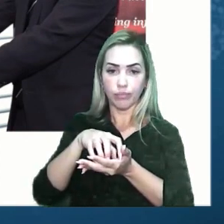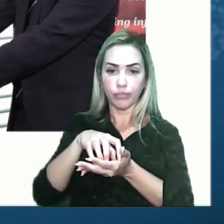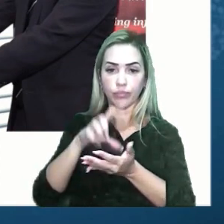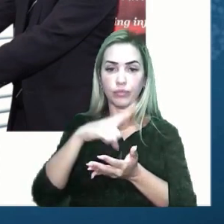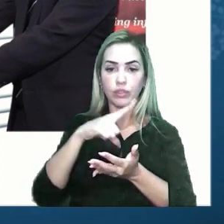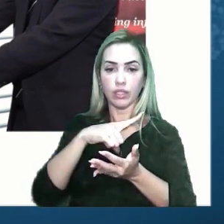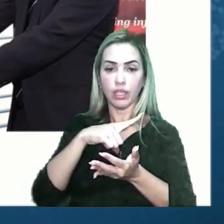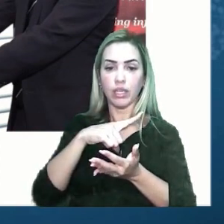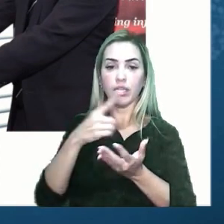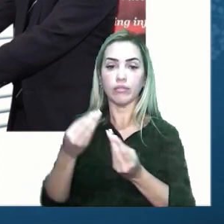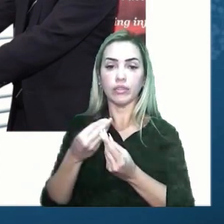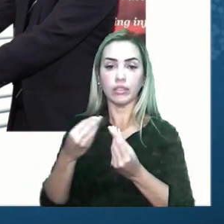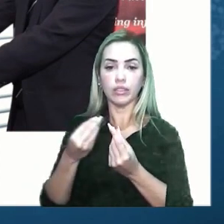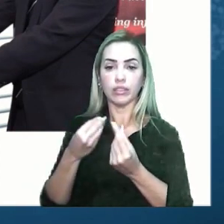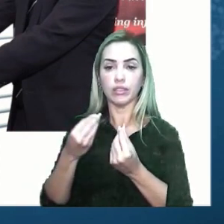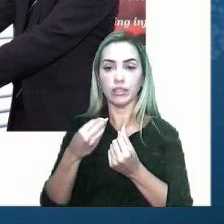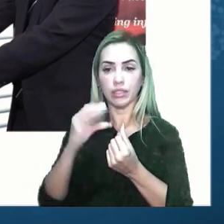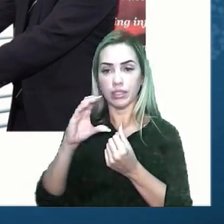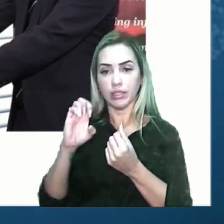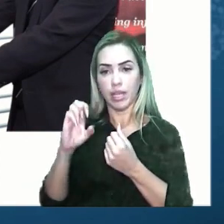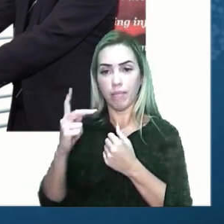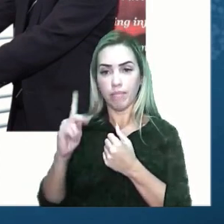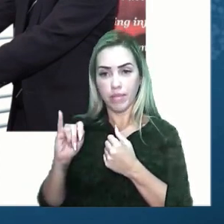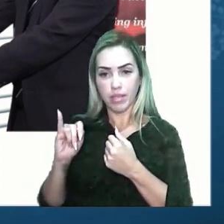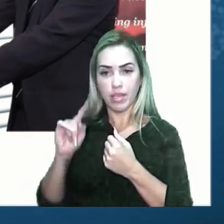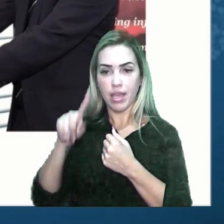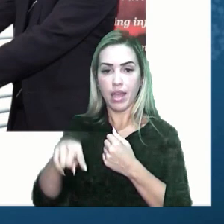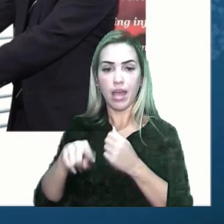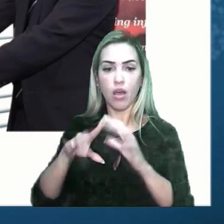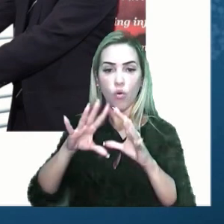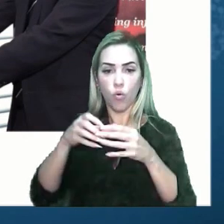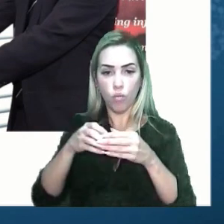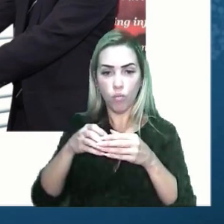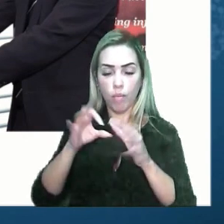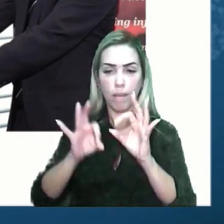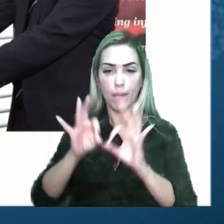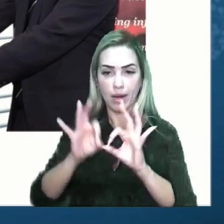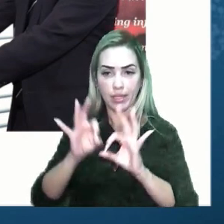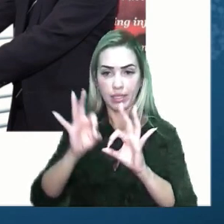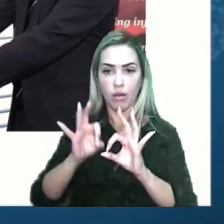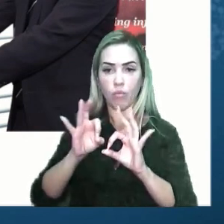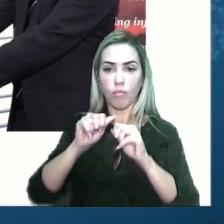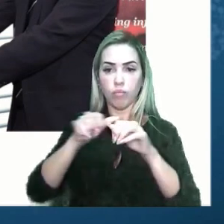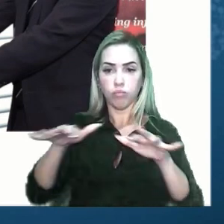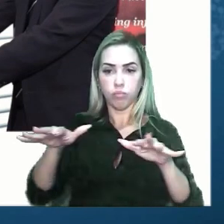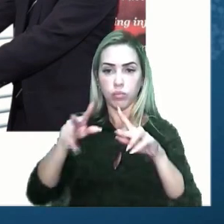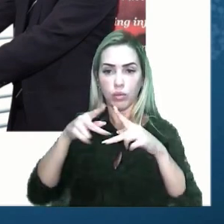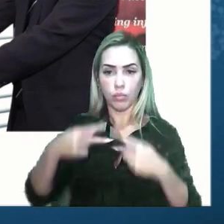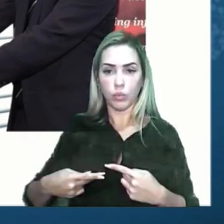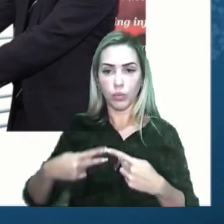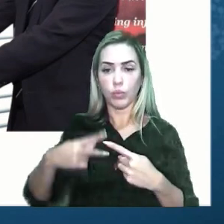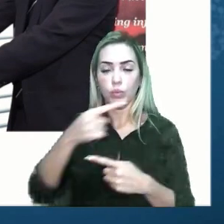houve a CEP, que é uma coalizão para a preparação de imunização, e